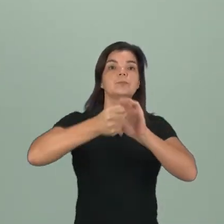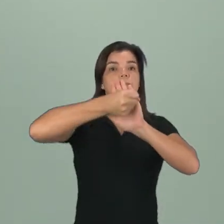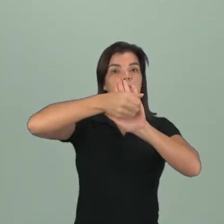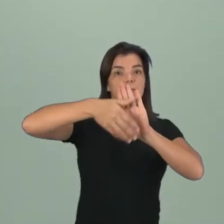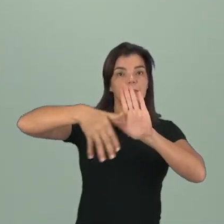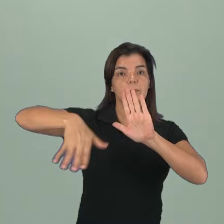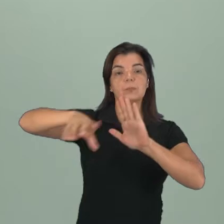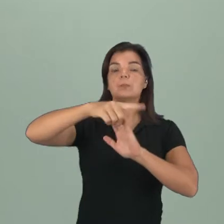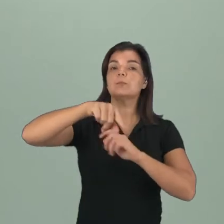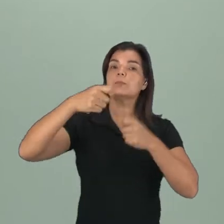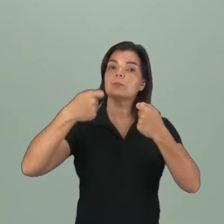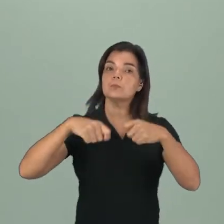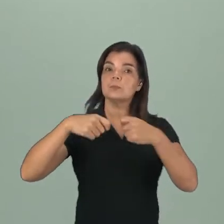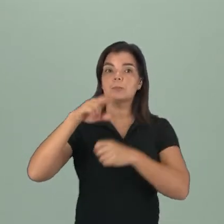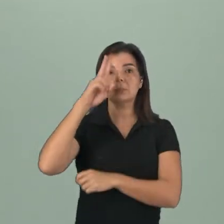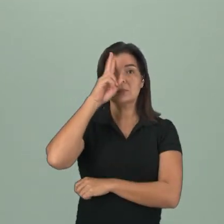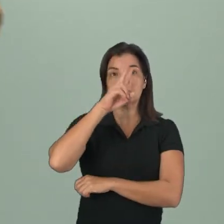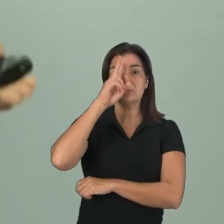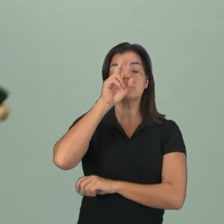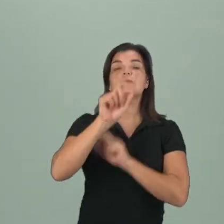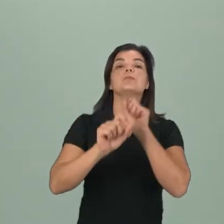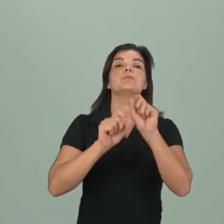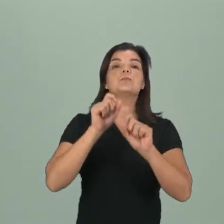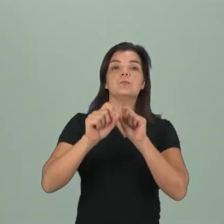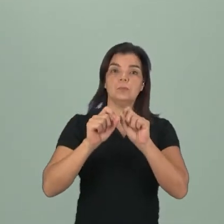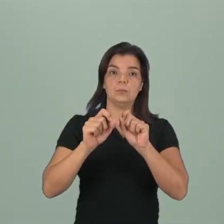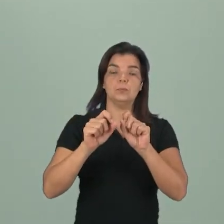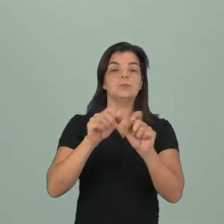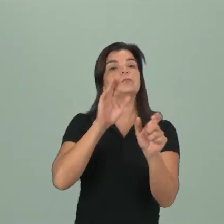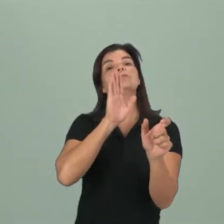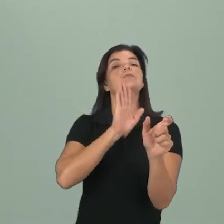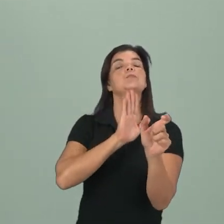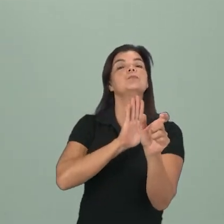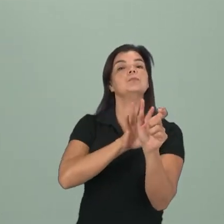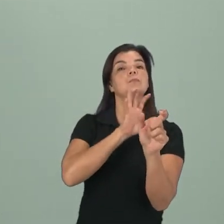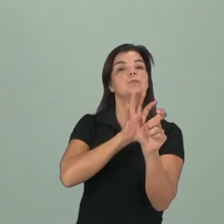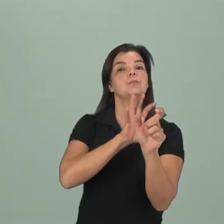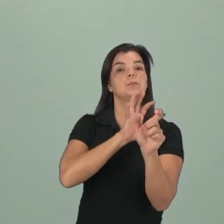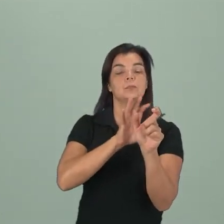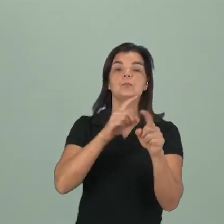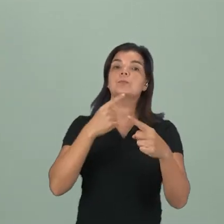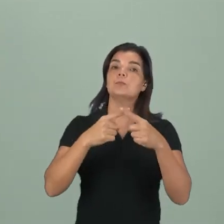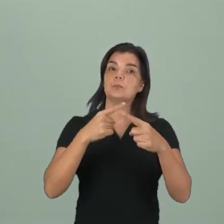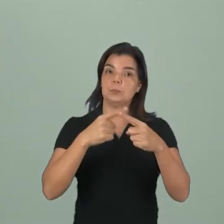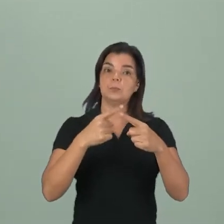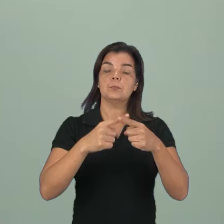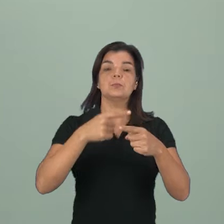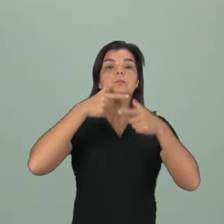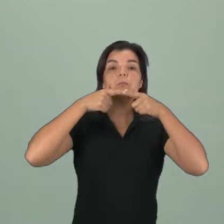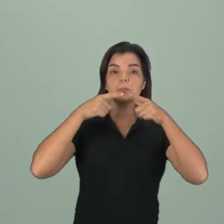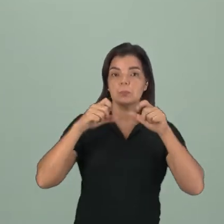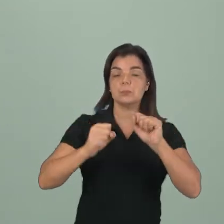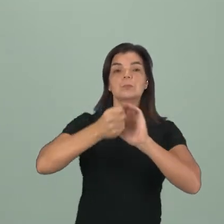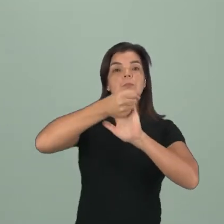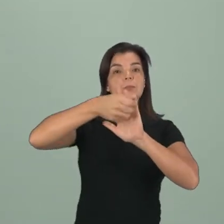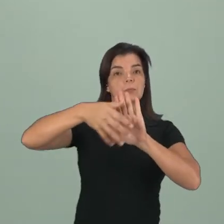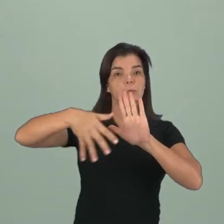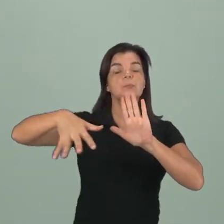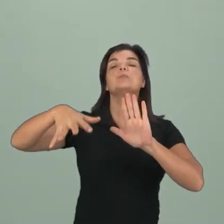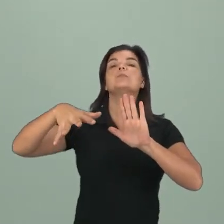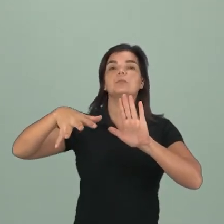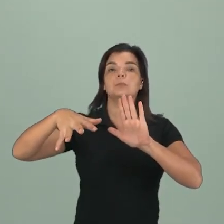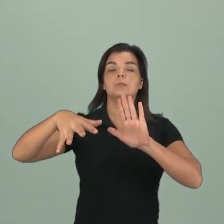linguagem, você precisa lembrar o que é o sentido conotativo, porque as figuras de linguagem,